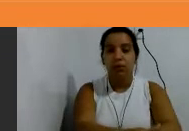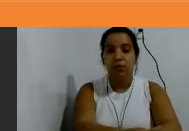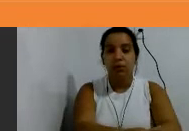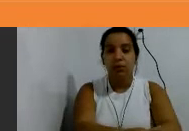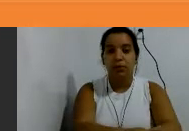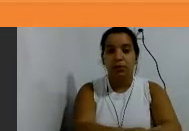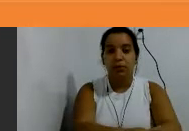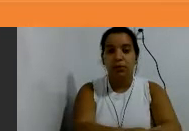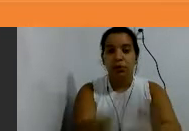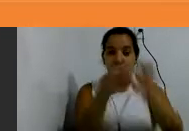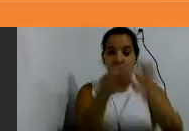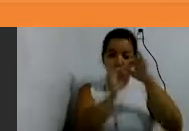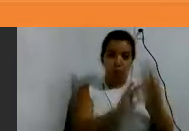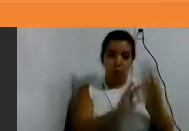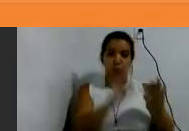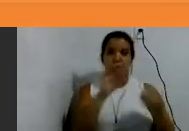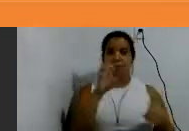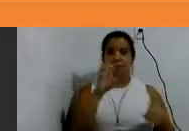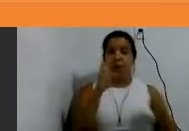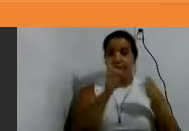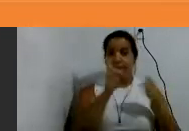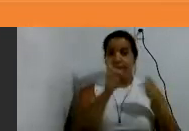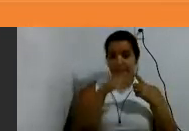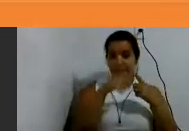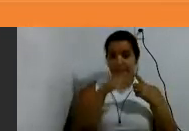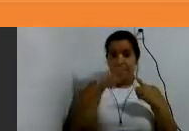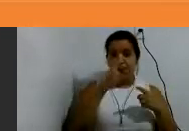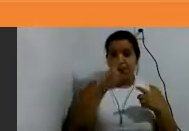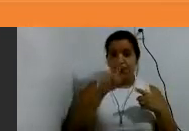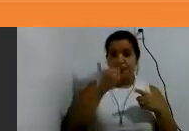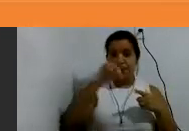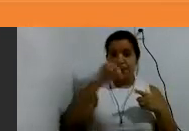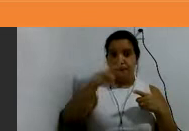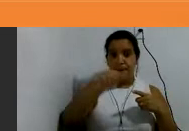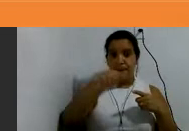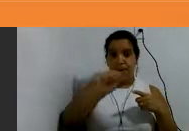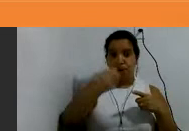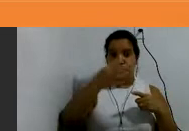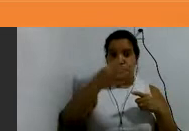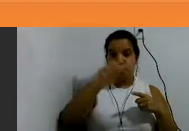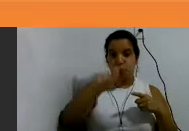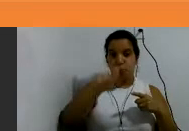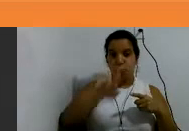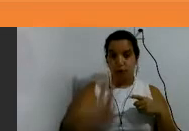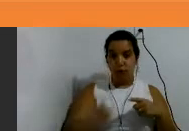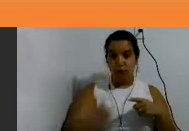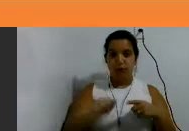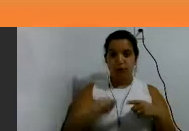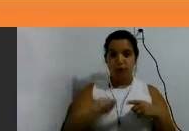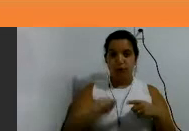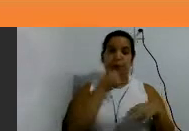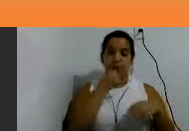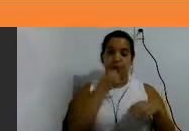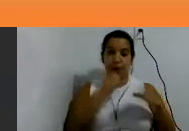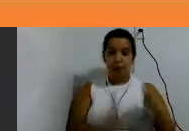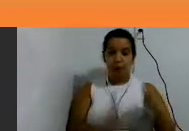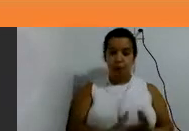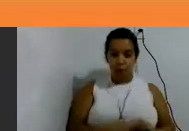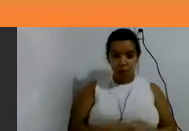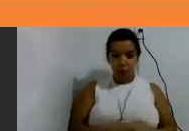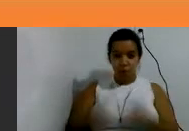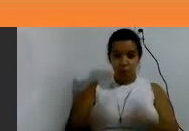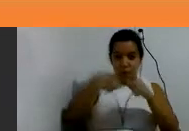Morfologia, a forma epimastigota, que a gente encontra lá no trato gastrointestinal do hospedeiro invertebrado, ela é alongada,